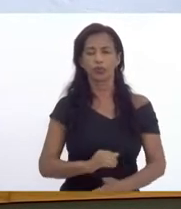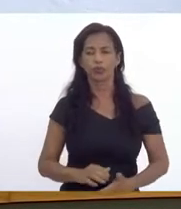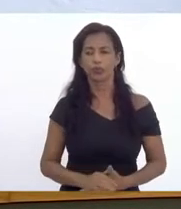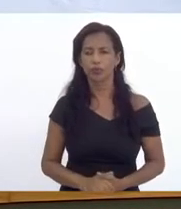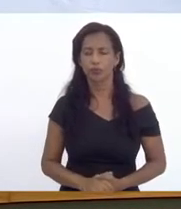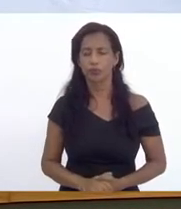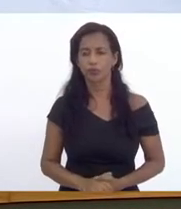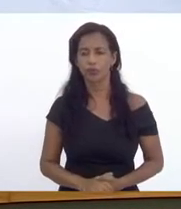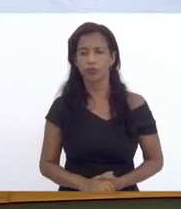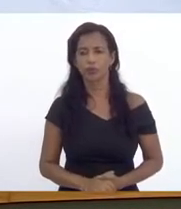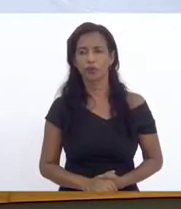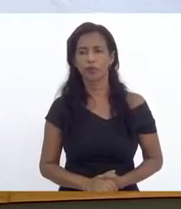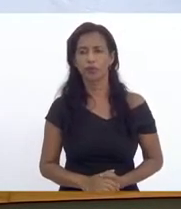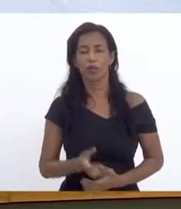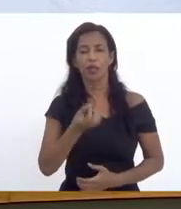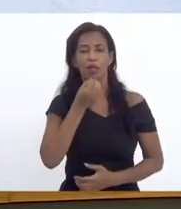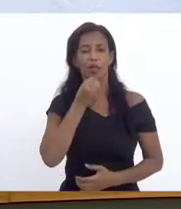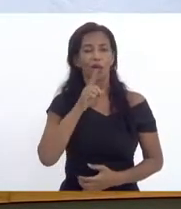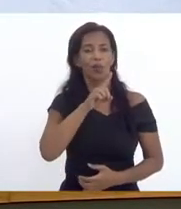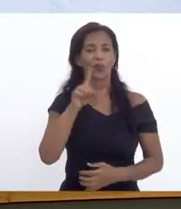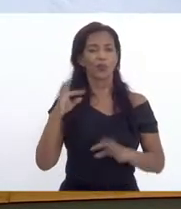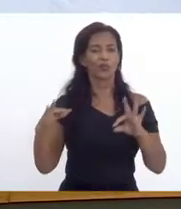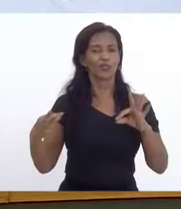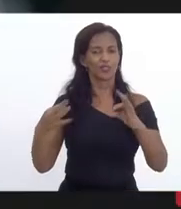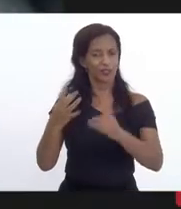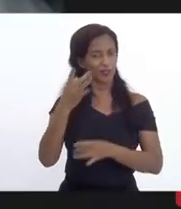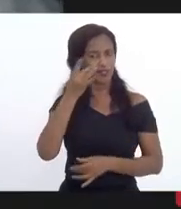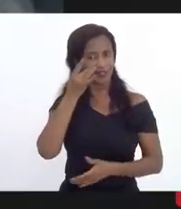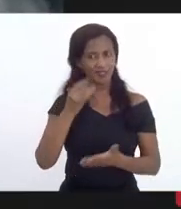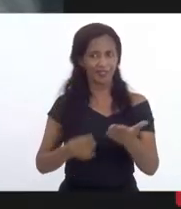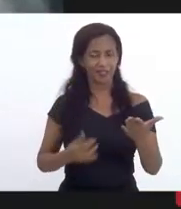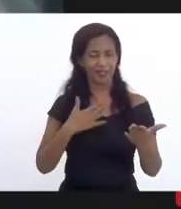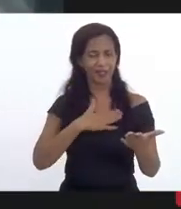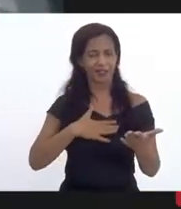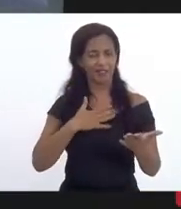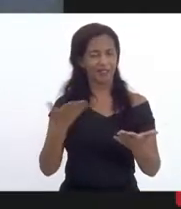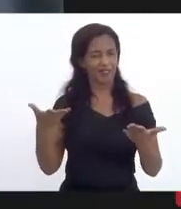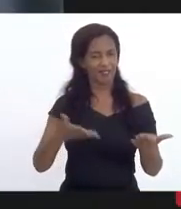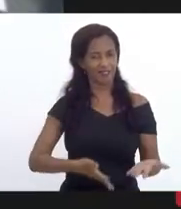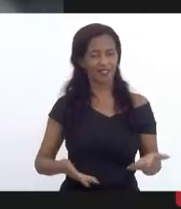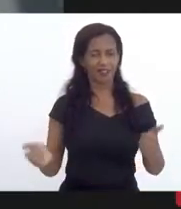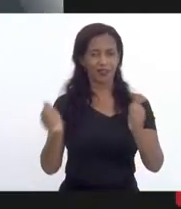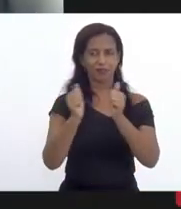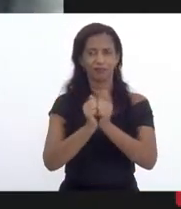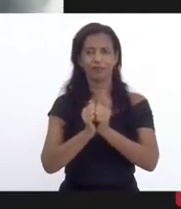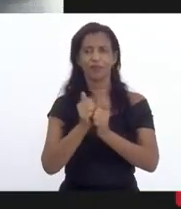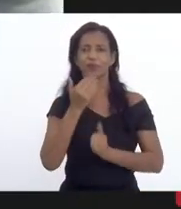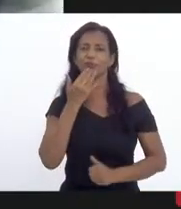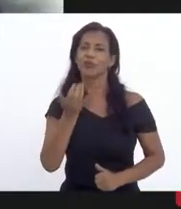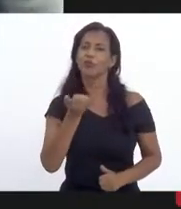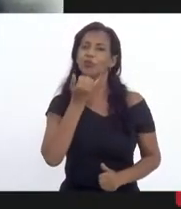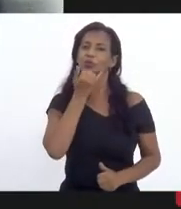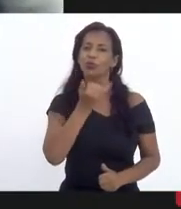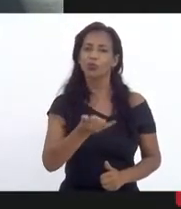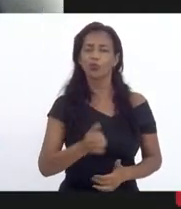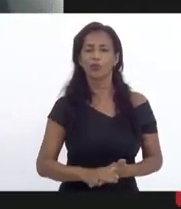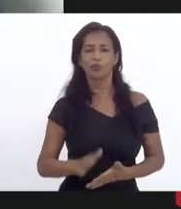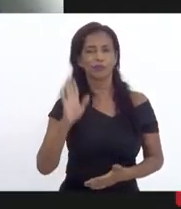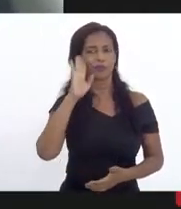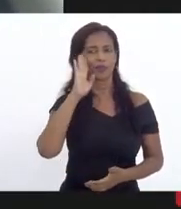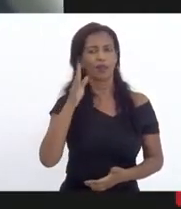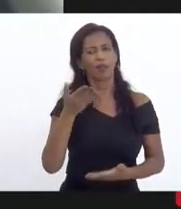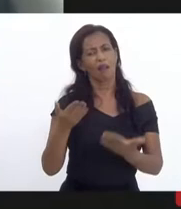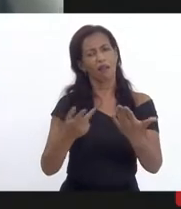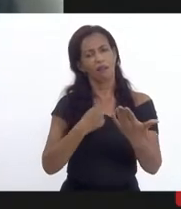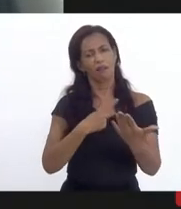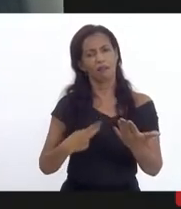Estado do Rio de Janeiro. Bom dia, deputado. Bom dia a todos presentes. um prazer estar aqui com vocês, pedir desculpa, principalmente ao